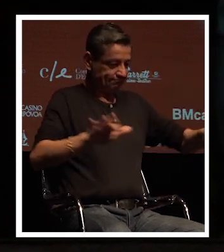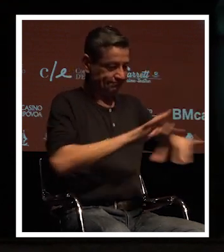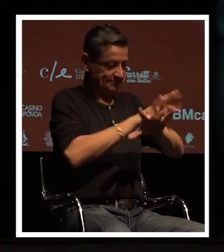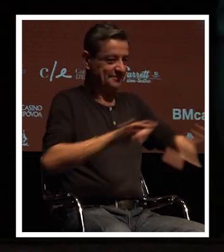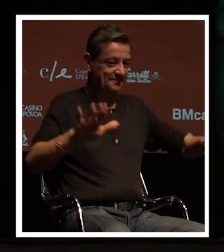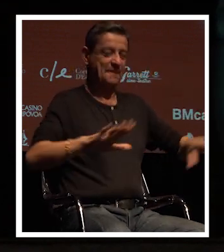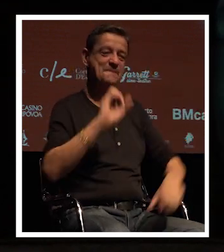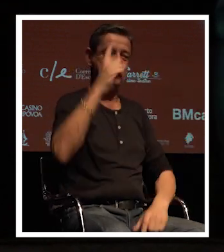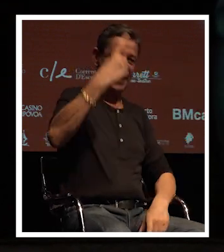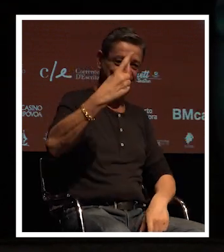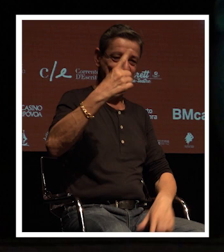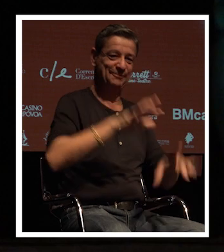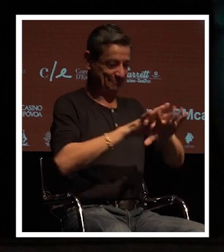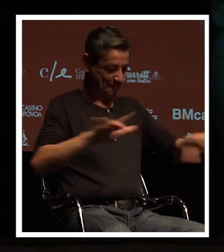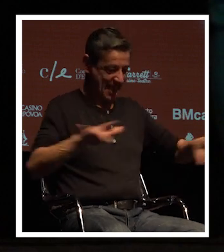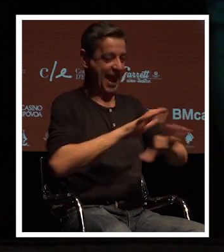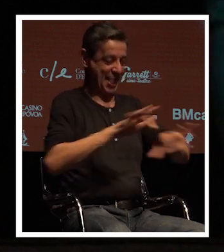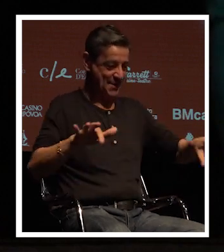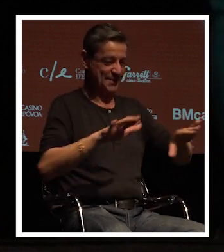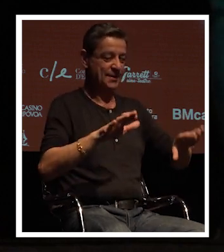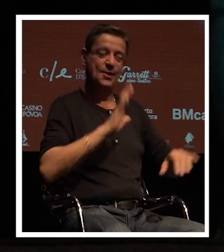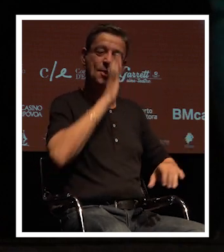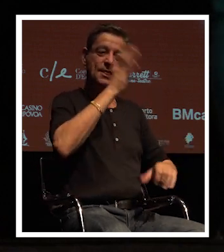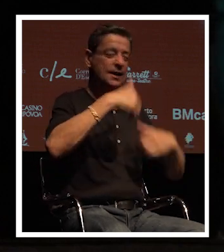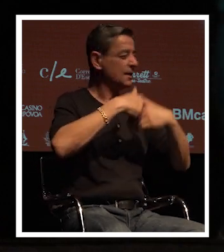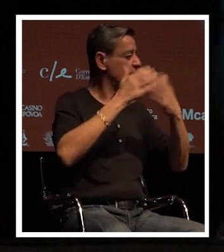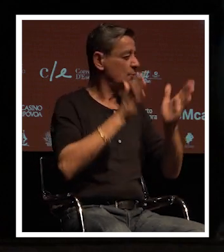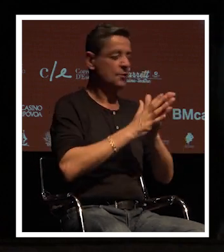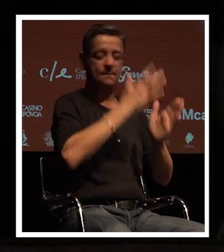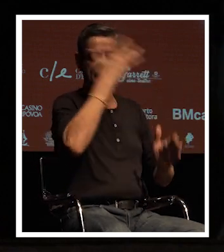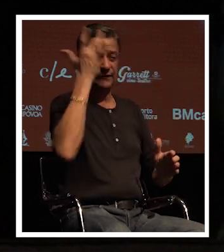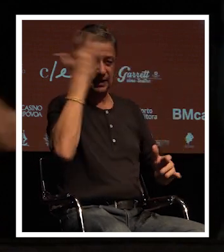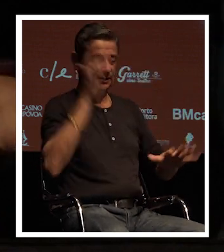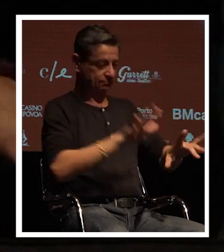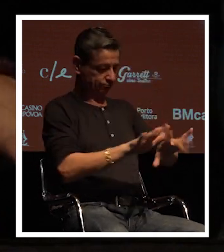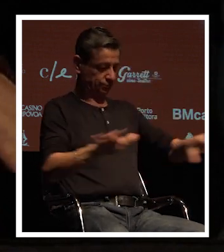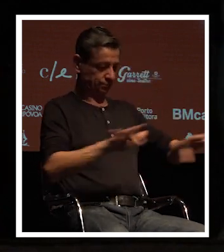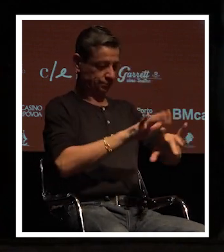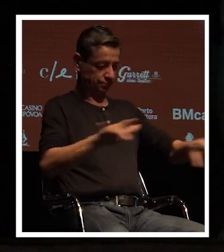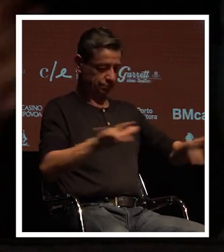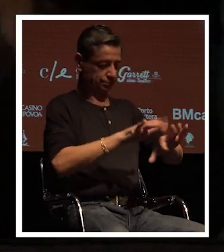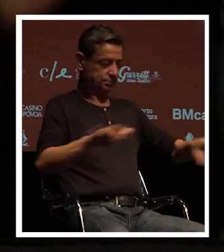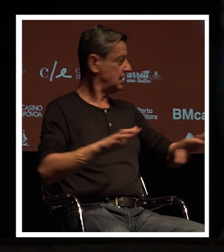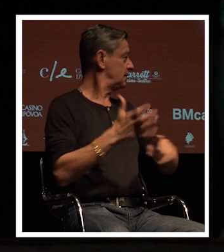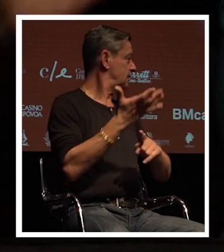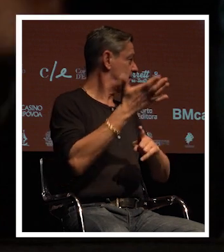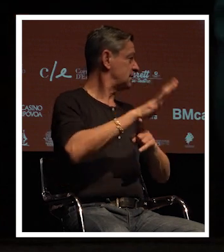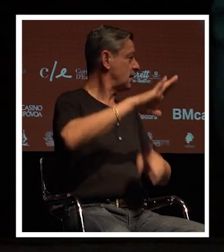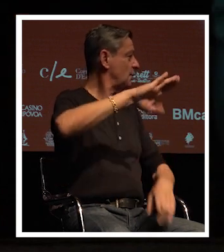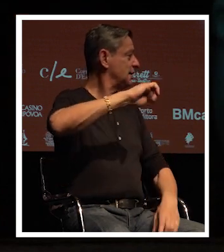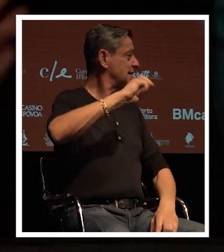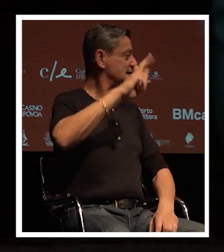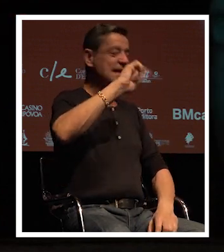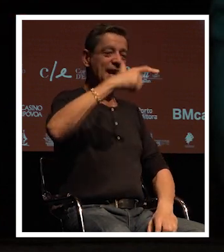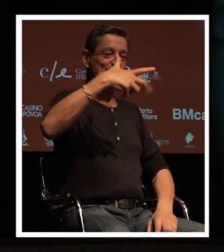lugar h eu diria tudo isto muito mais salamente com o piano e usando exemplos não é e e creio que o Sérgio também e a